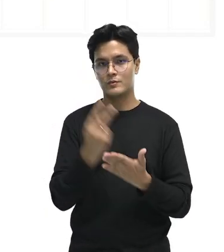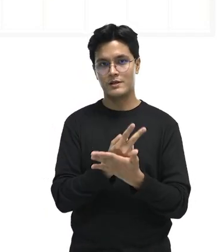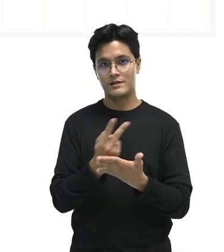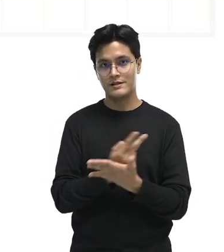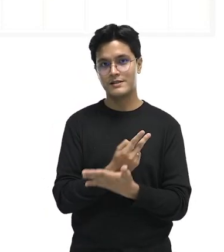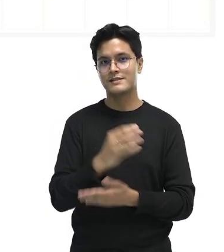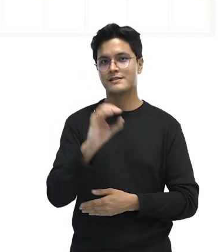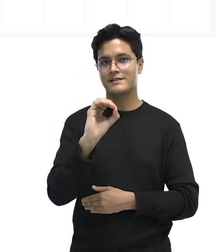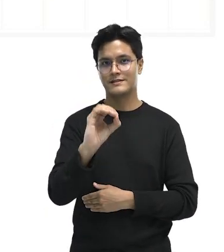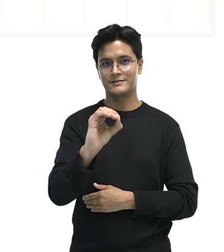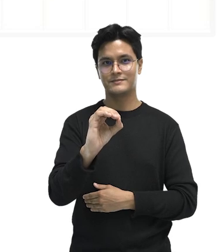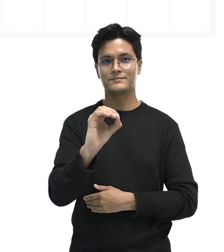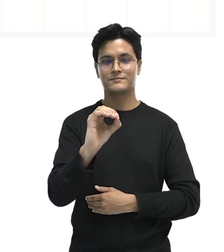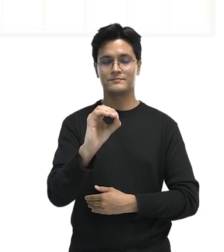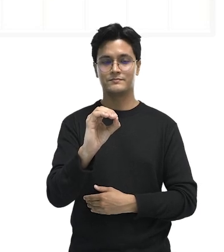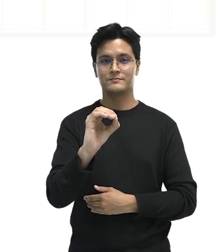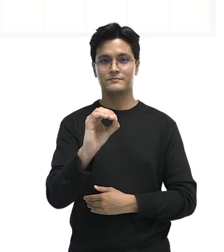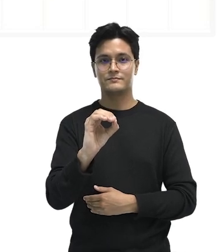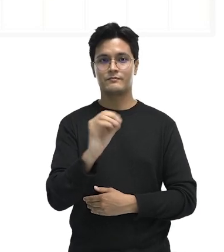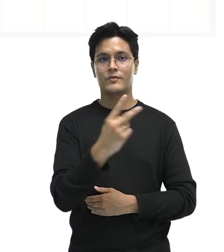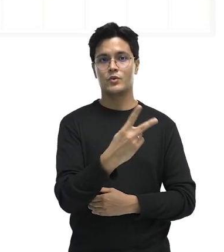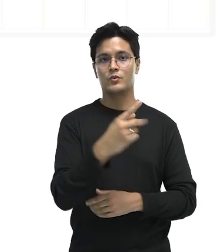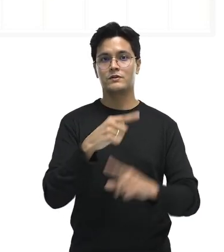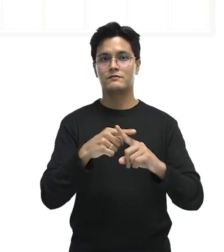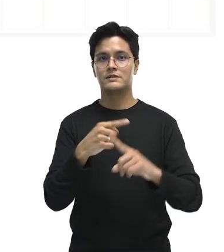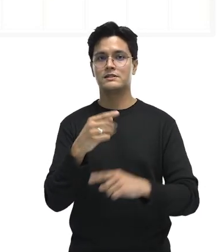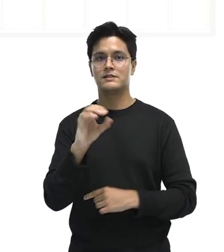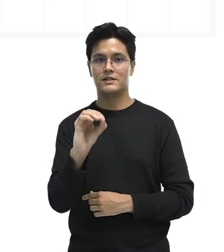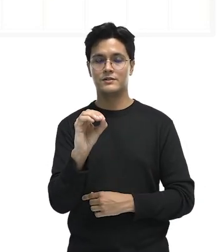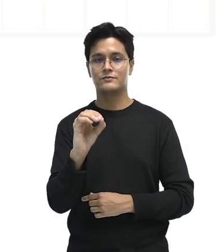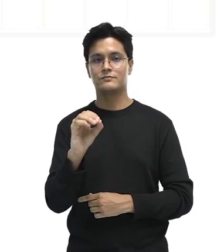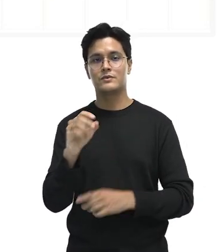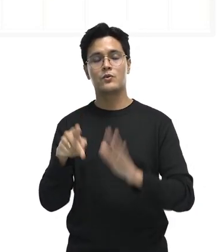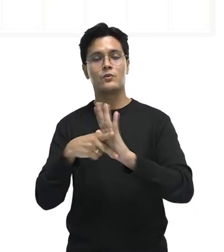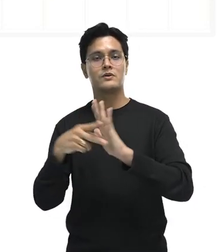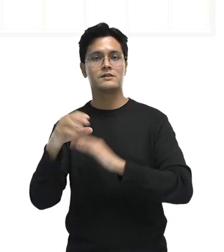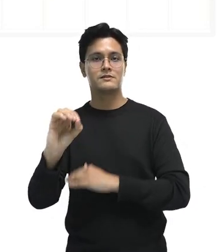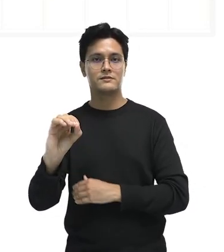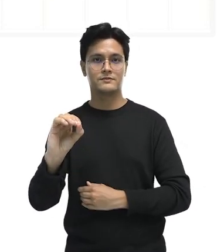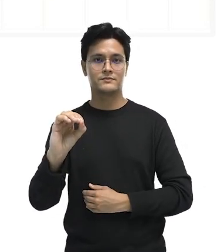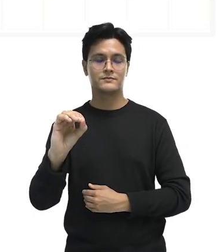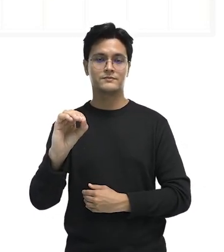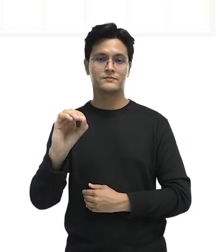professor. É 0, né? 2 vezes 0, 0.